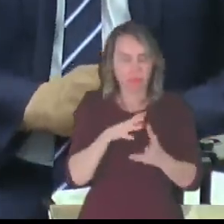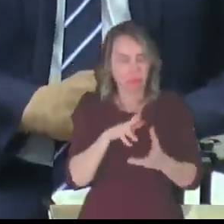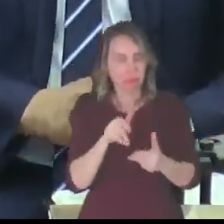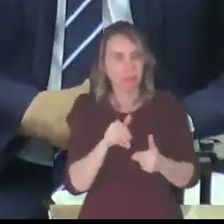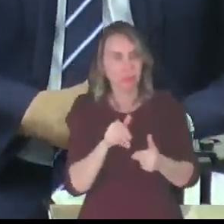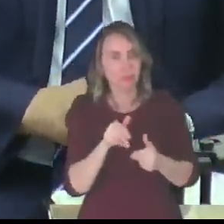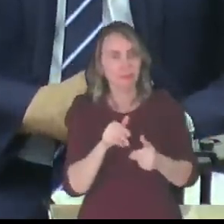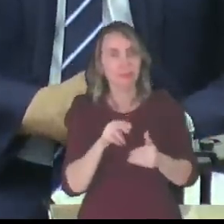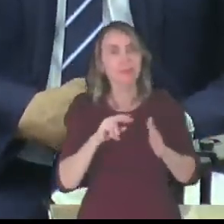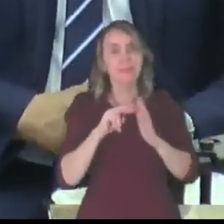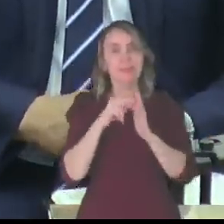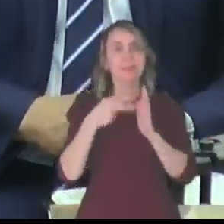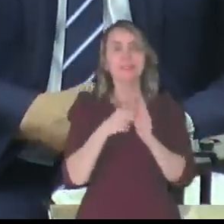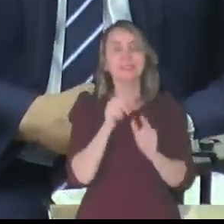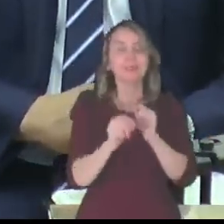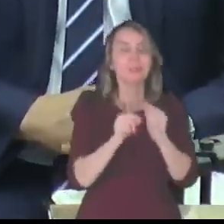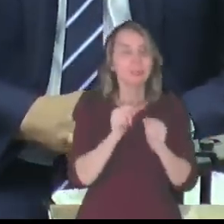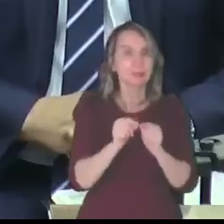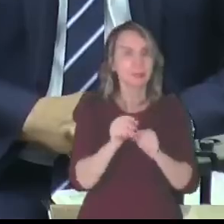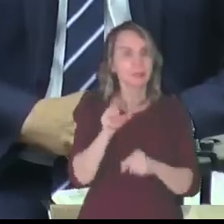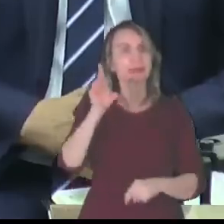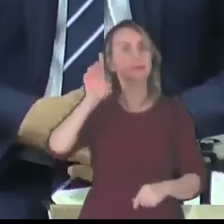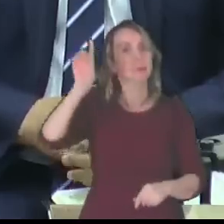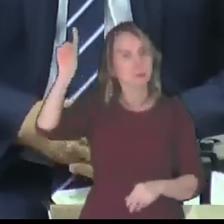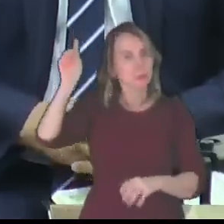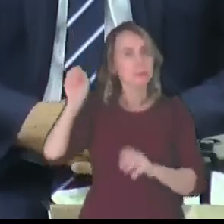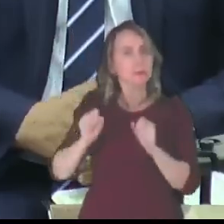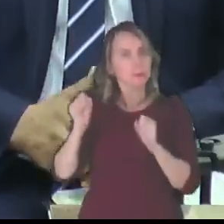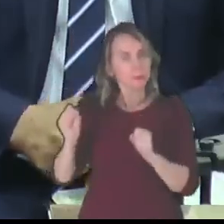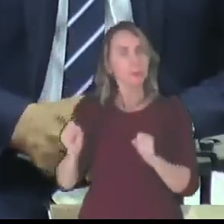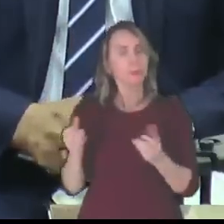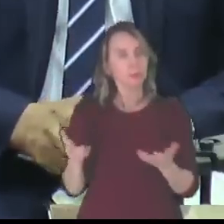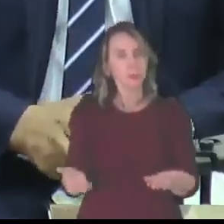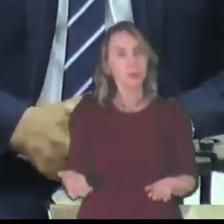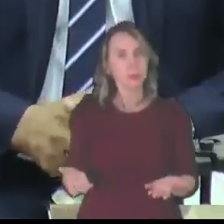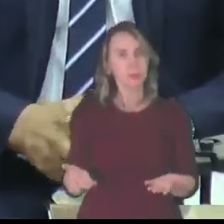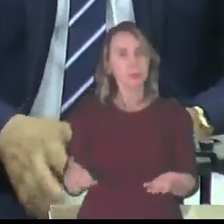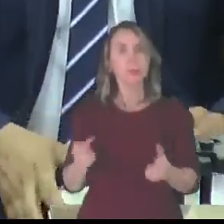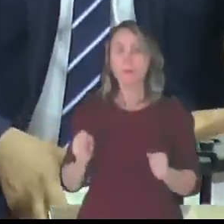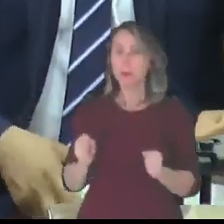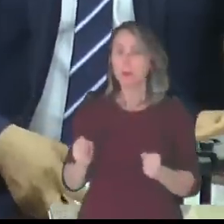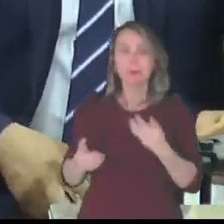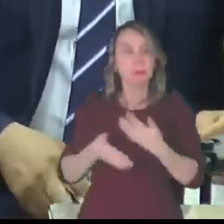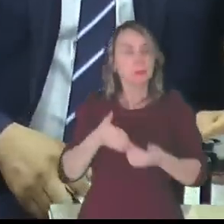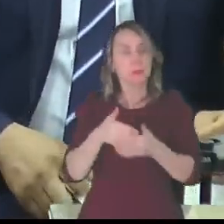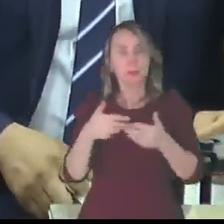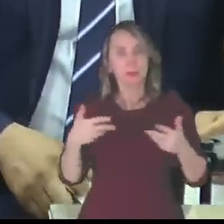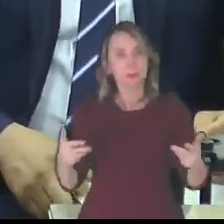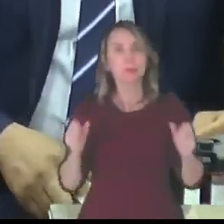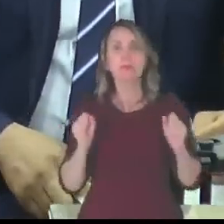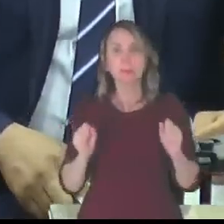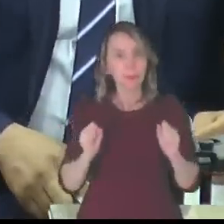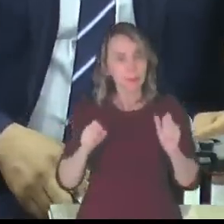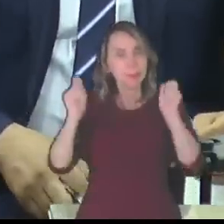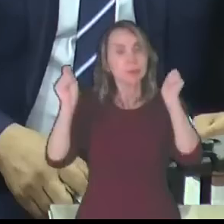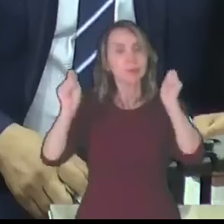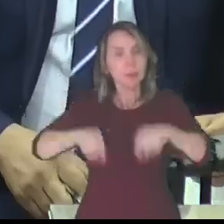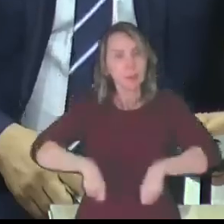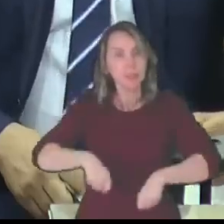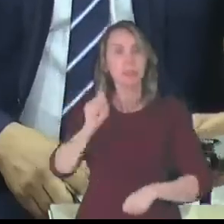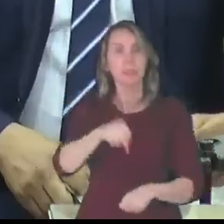poderoso olha se Deus fez o céu fez a terra Fez o mar ele pode fazer outra coisa qualquer coisa pode não pode